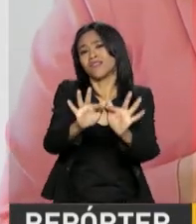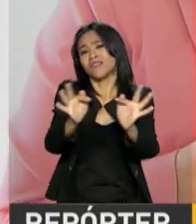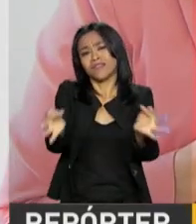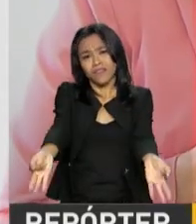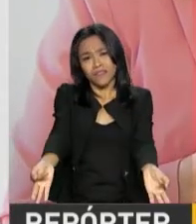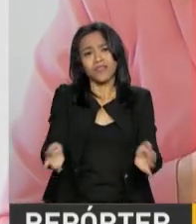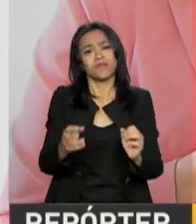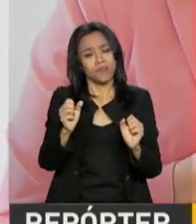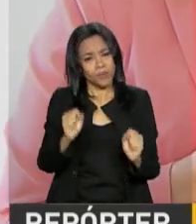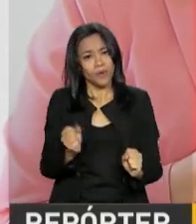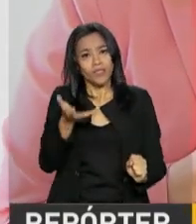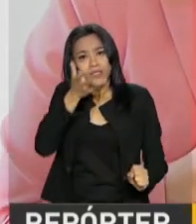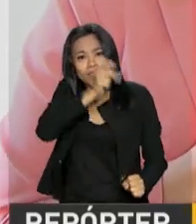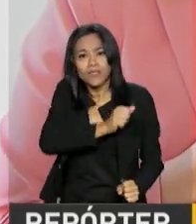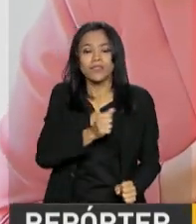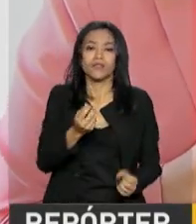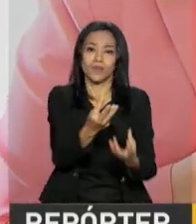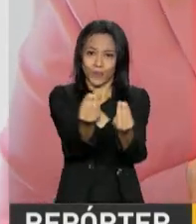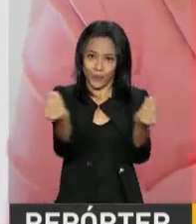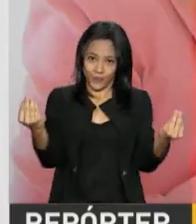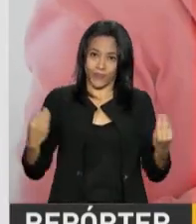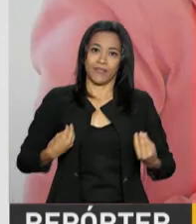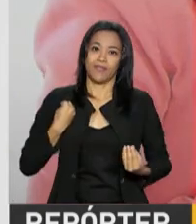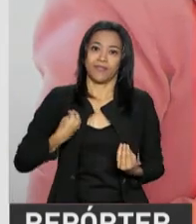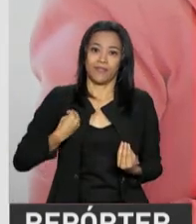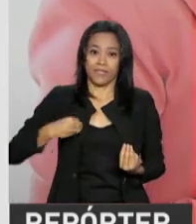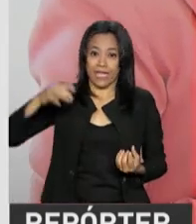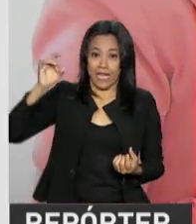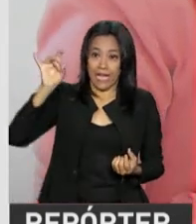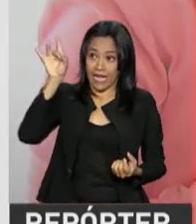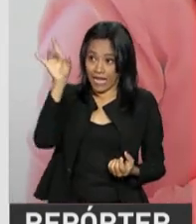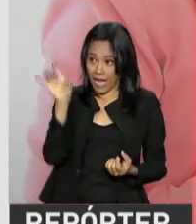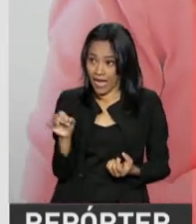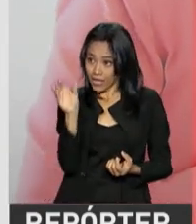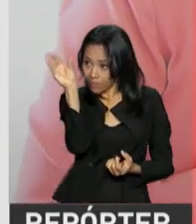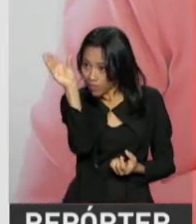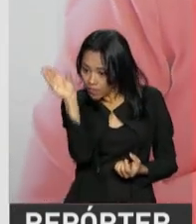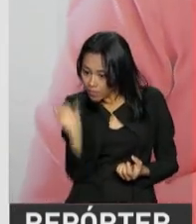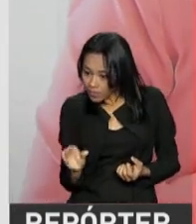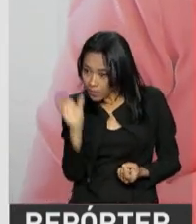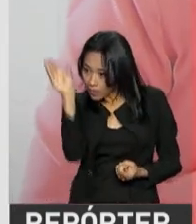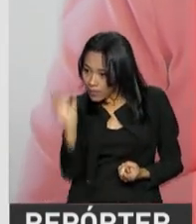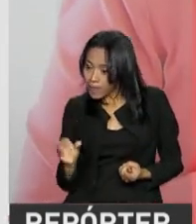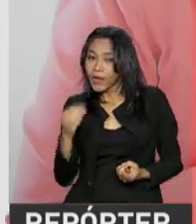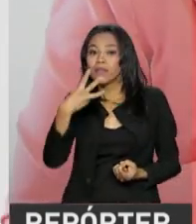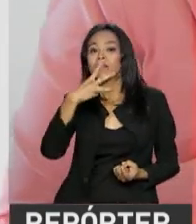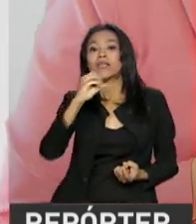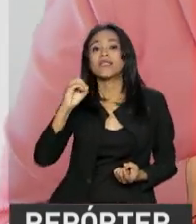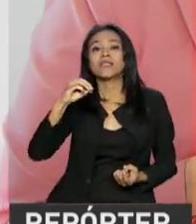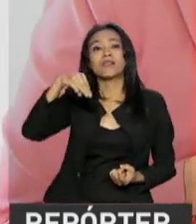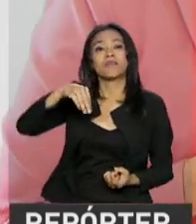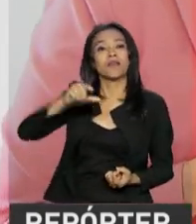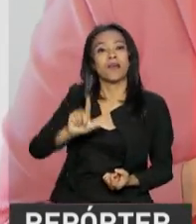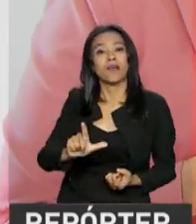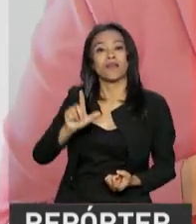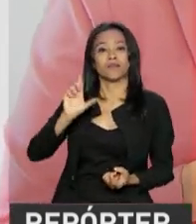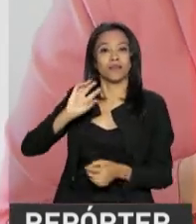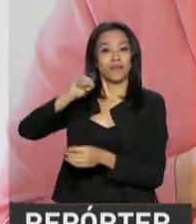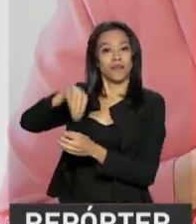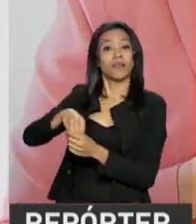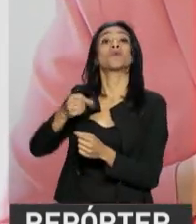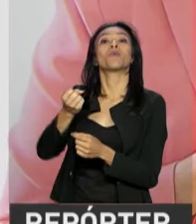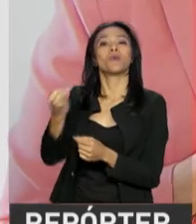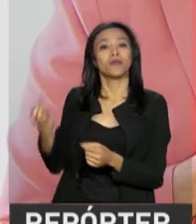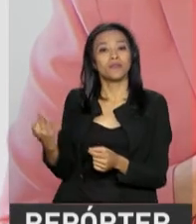que pode salvar muitas vidas. Cada vidro desse, com cerca de 300 ml, sustenta, em média,